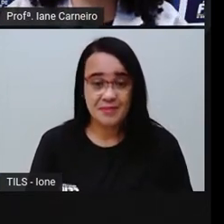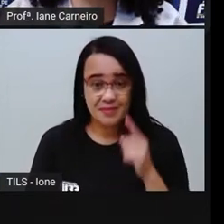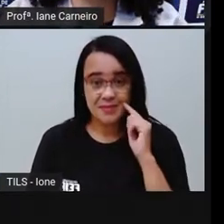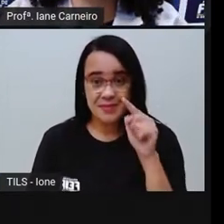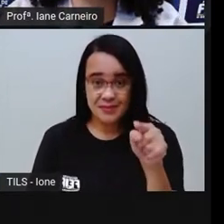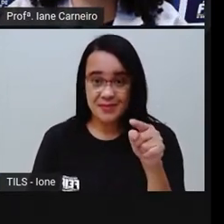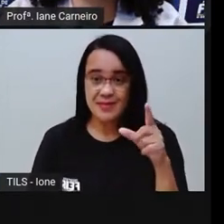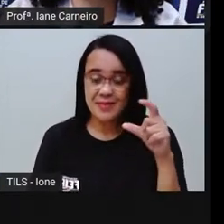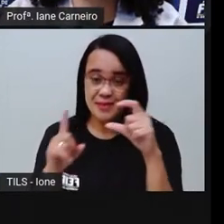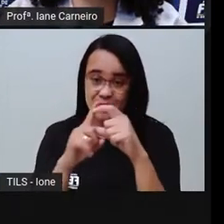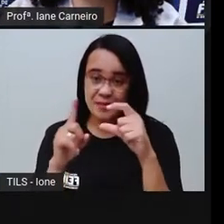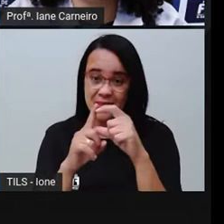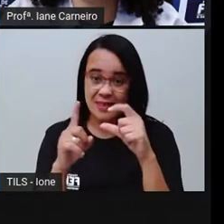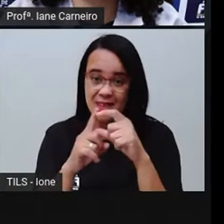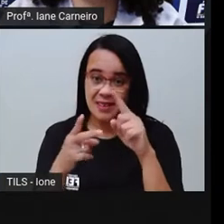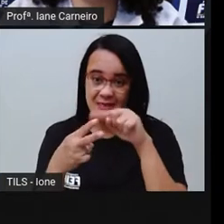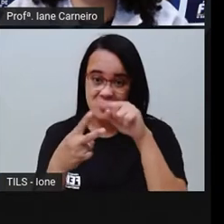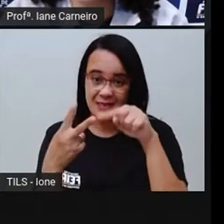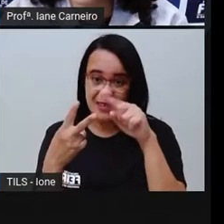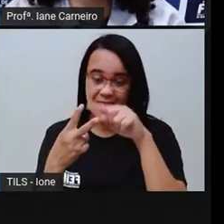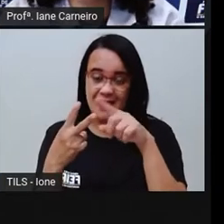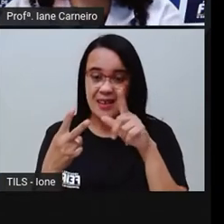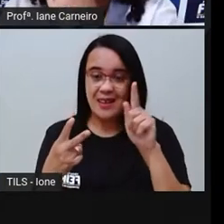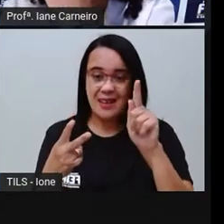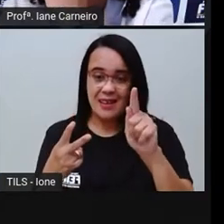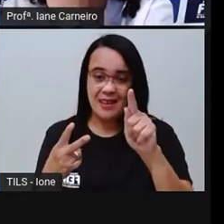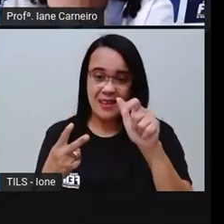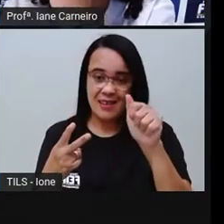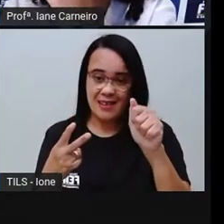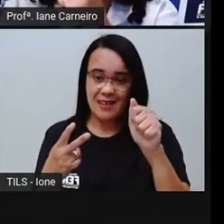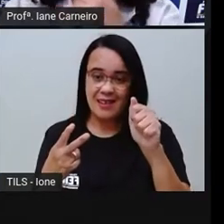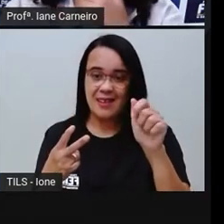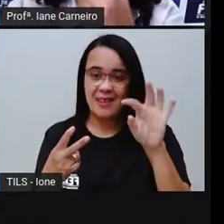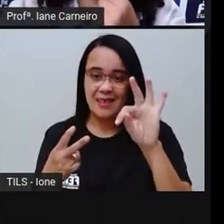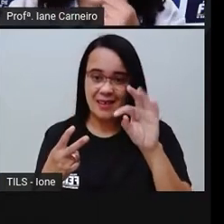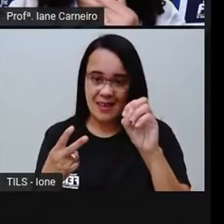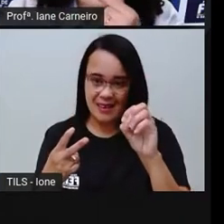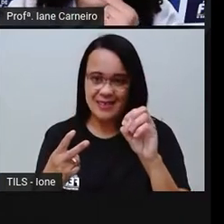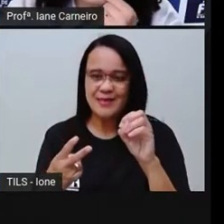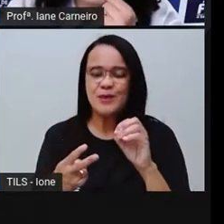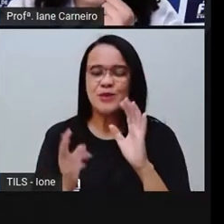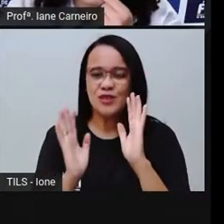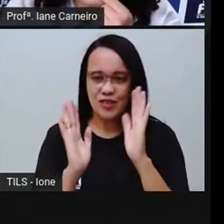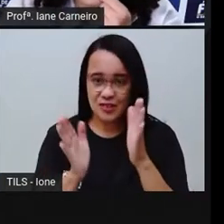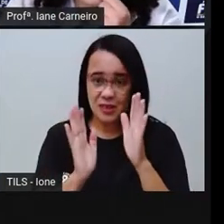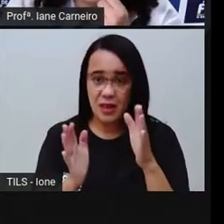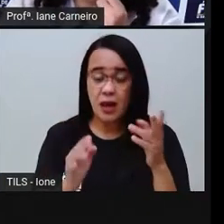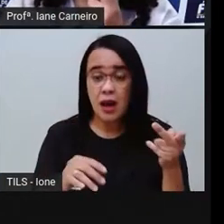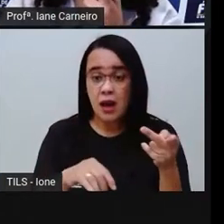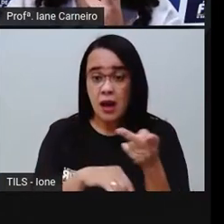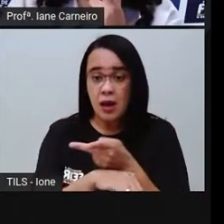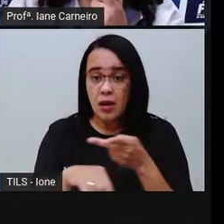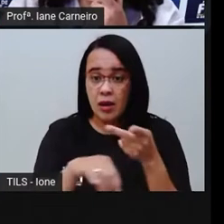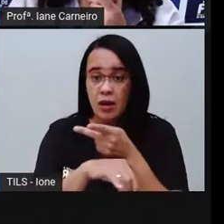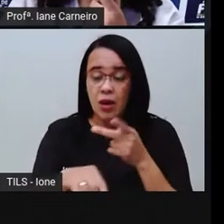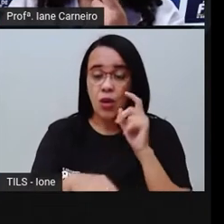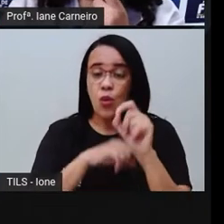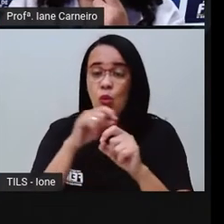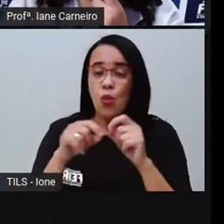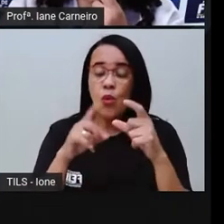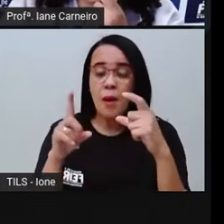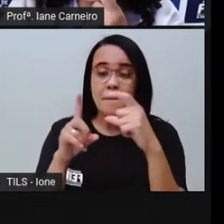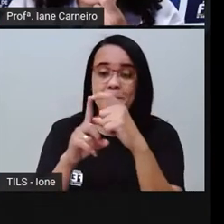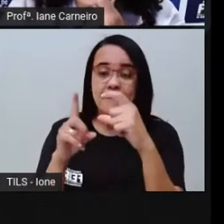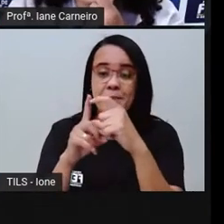gato de novo aqui tá Agora quero que vocês estão 40 pró a palavra